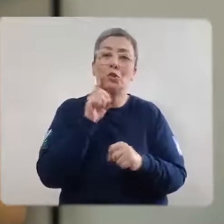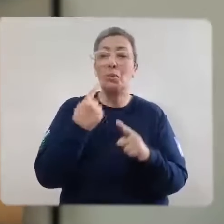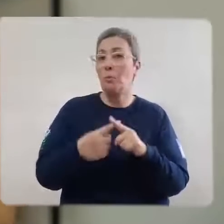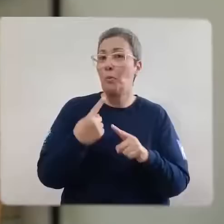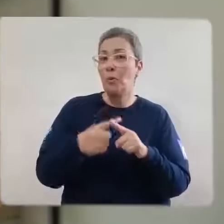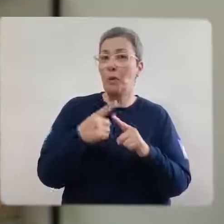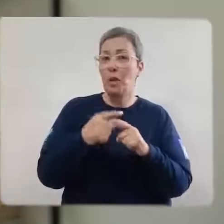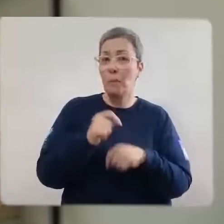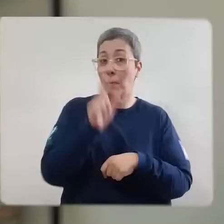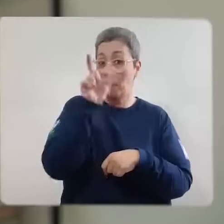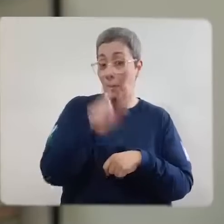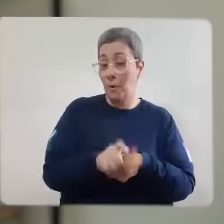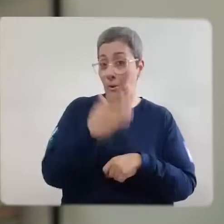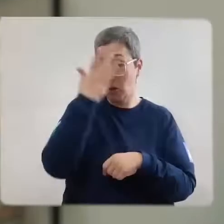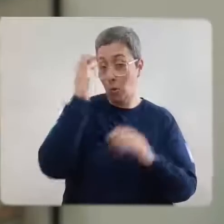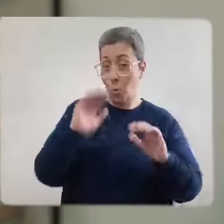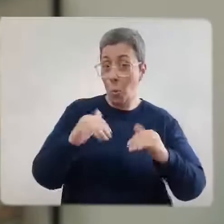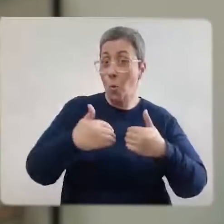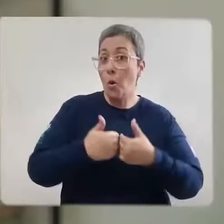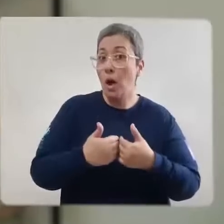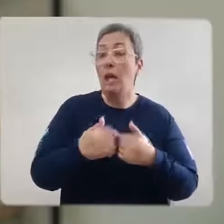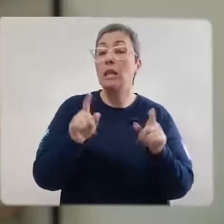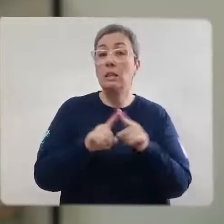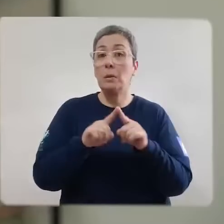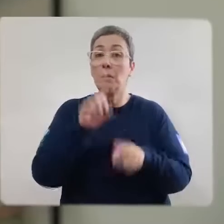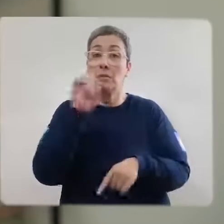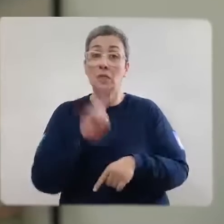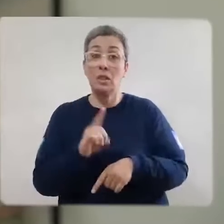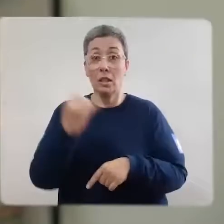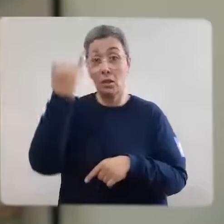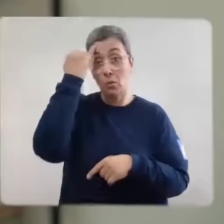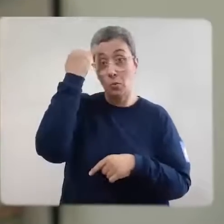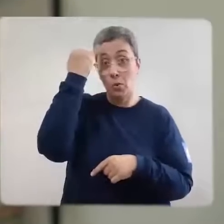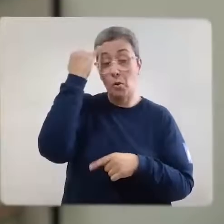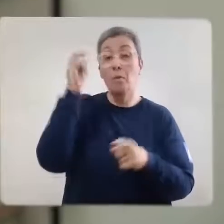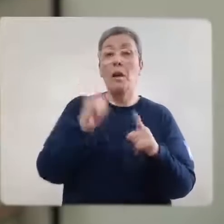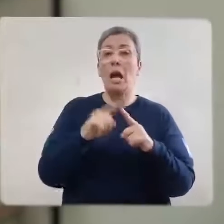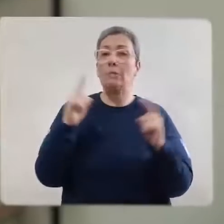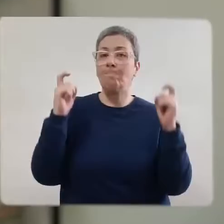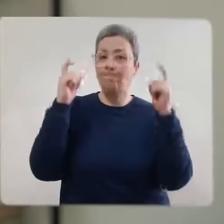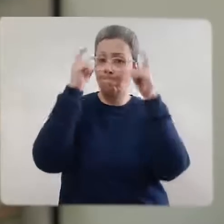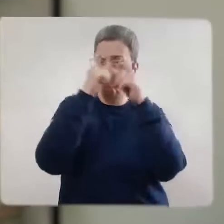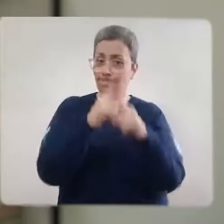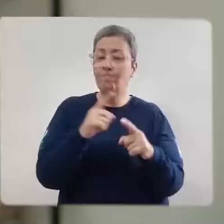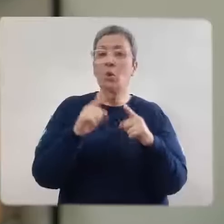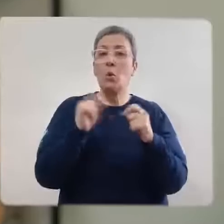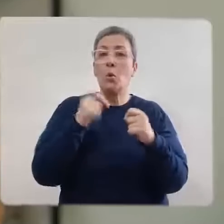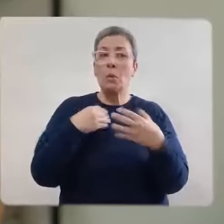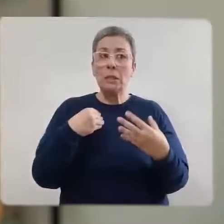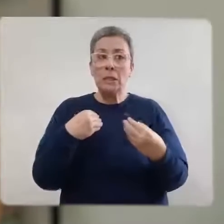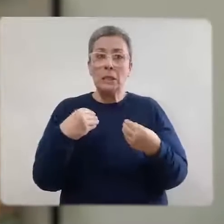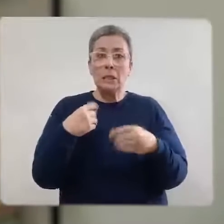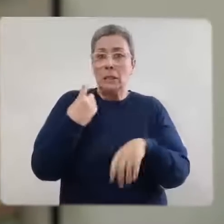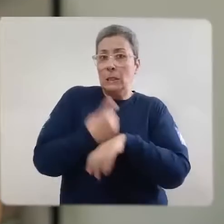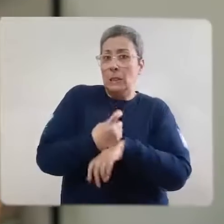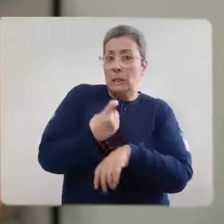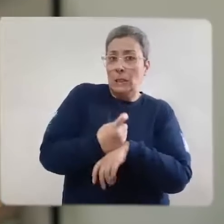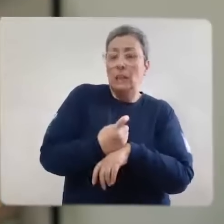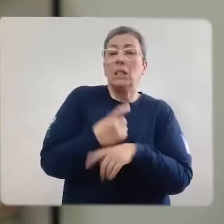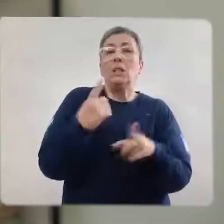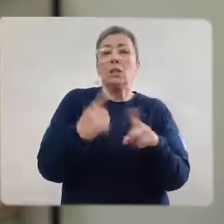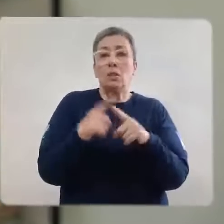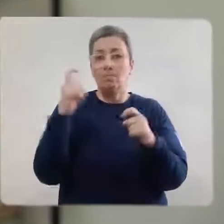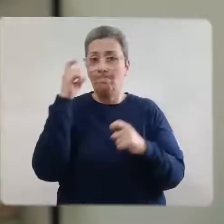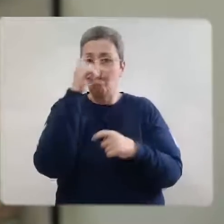Porque para sujeitos, né, com autismo e muitas vezes deficiência intelectual, é muito difícil lidar com a inflexibilidade. É